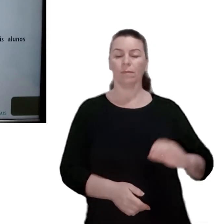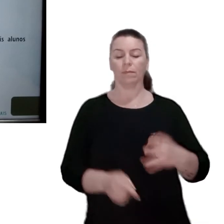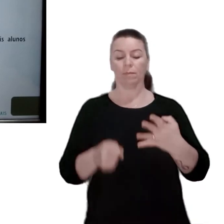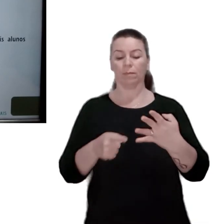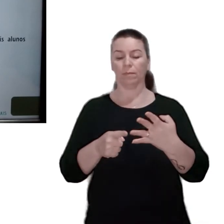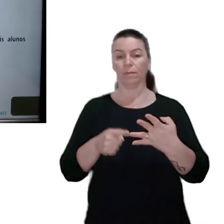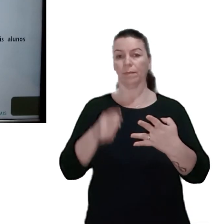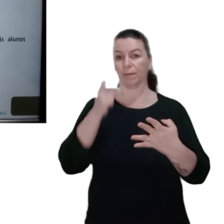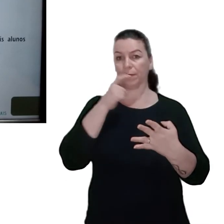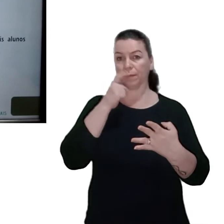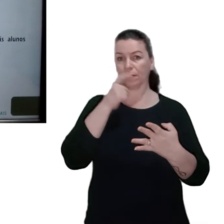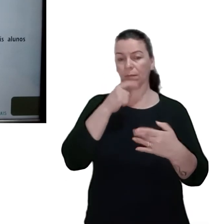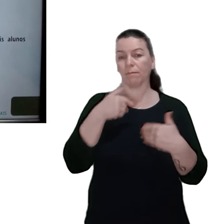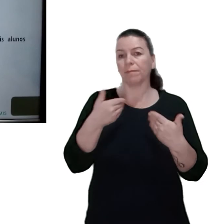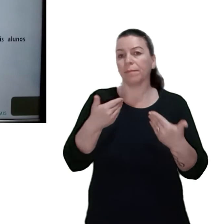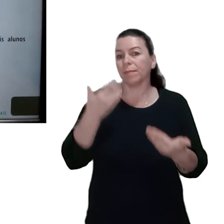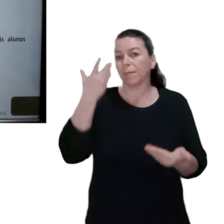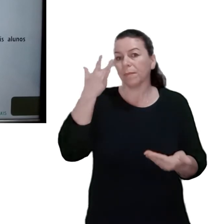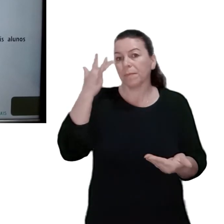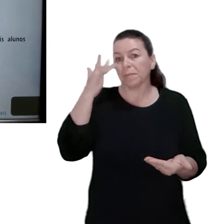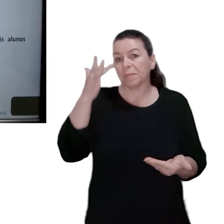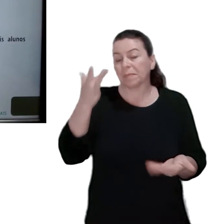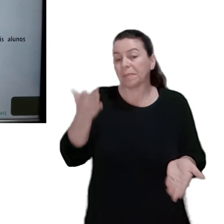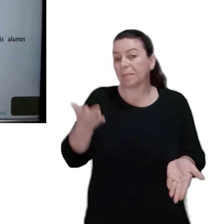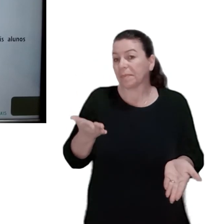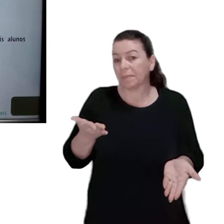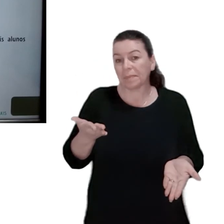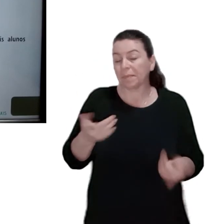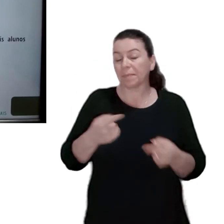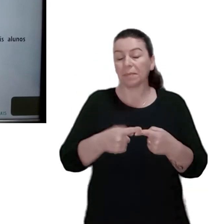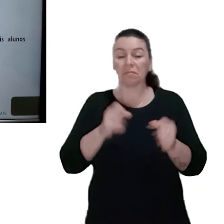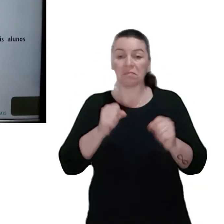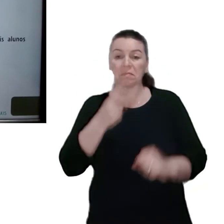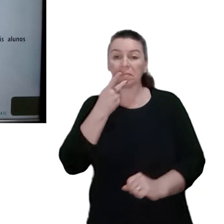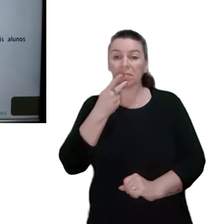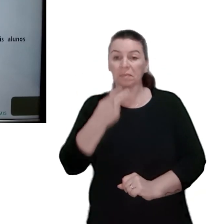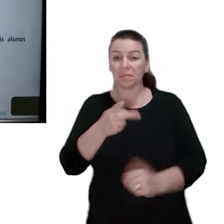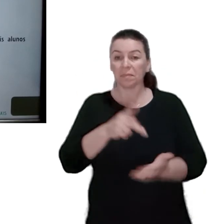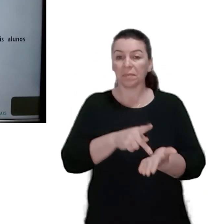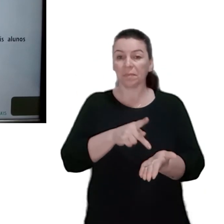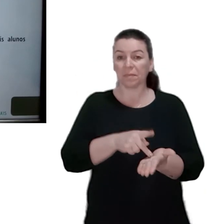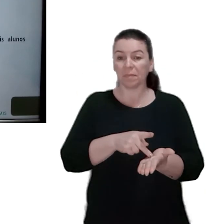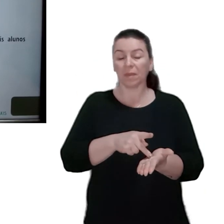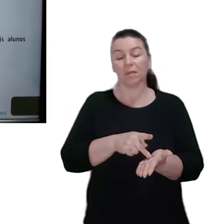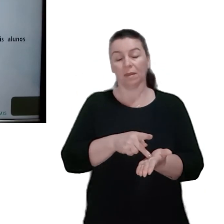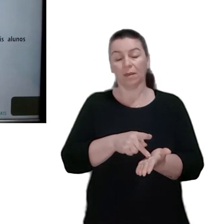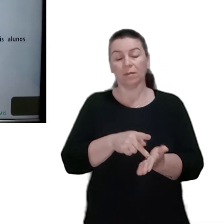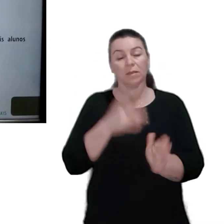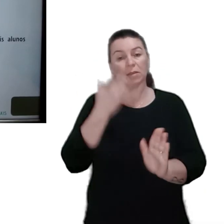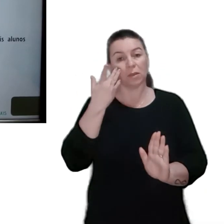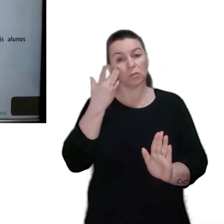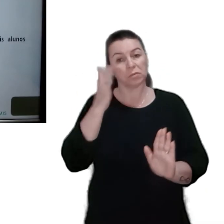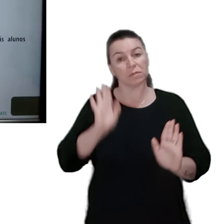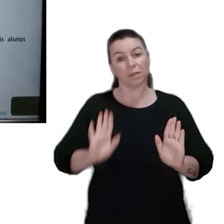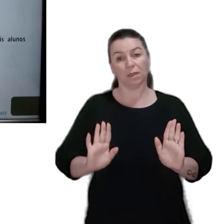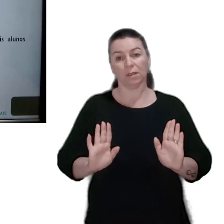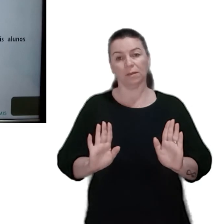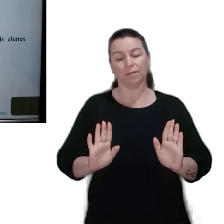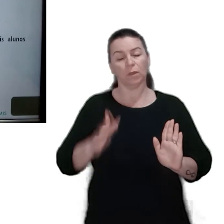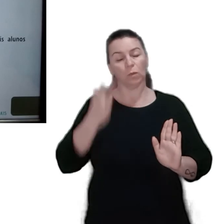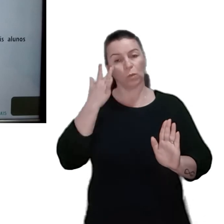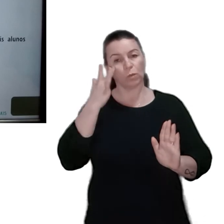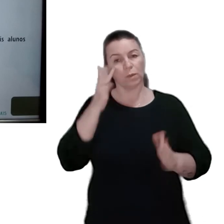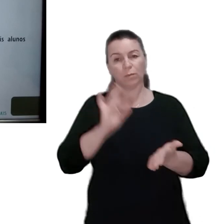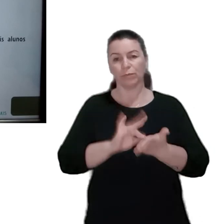mentiu. Não dá para a gente saber. Ele poderia até dizer a verdade, ali na segunda ou terceira são contraditórias. Então nós não